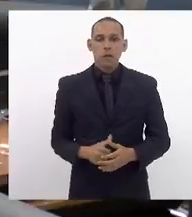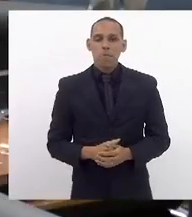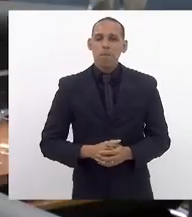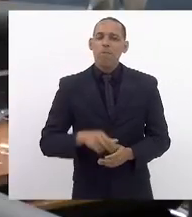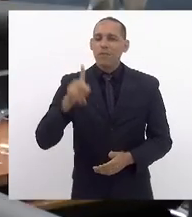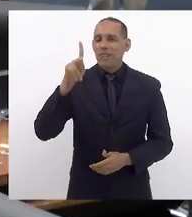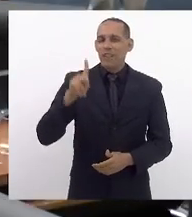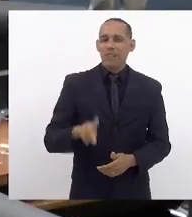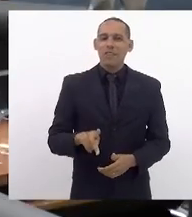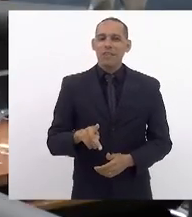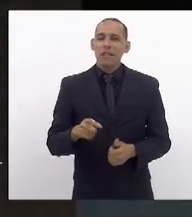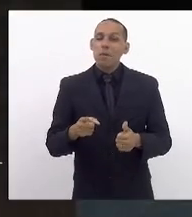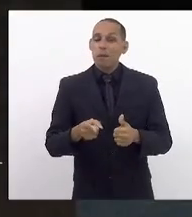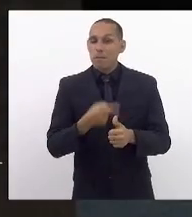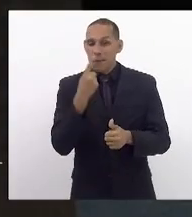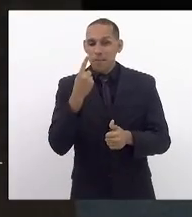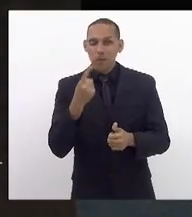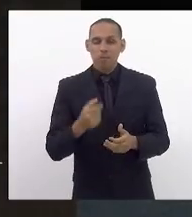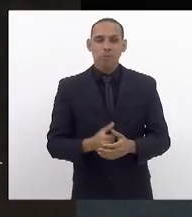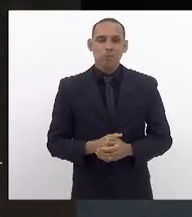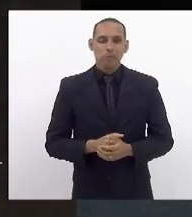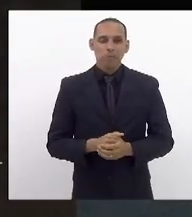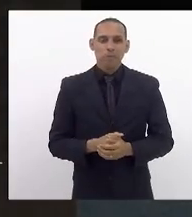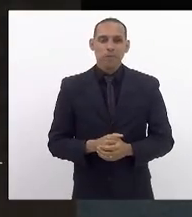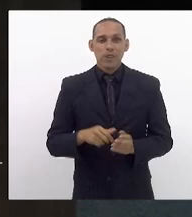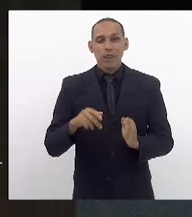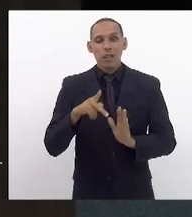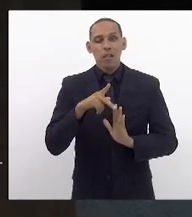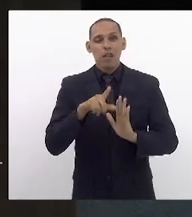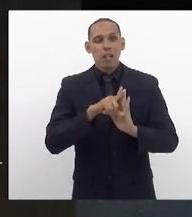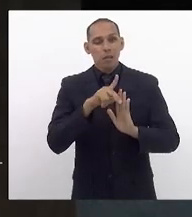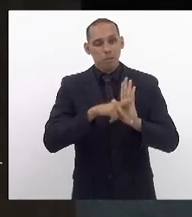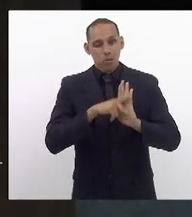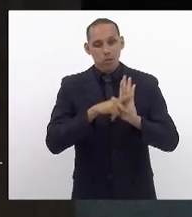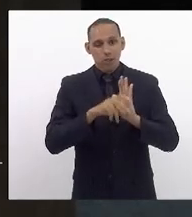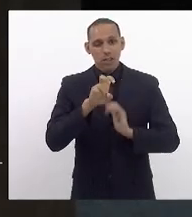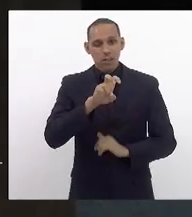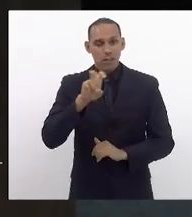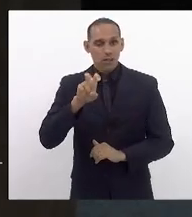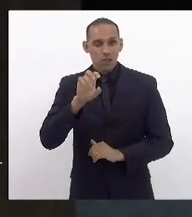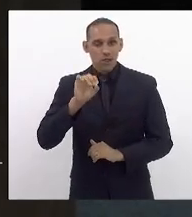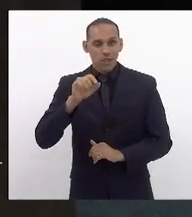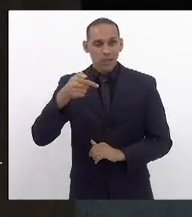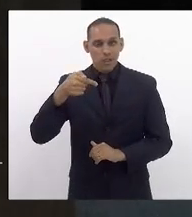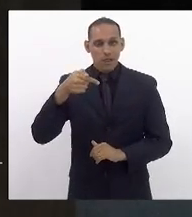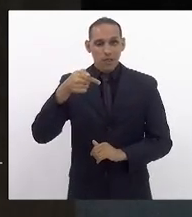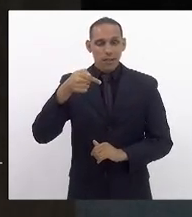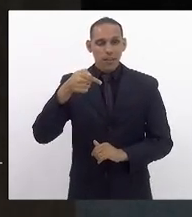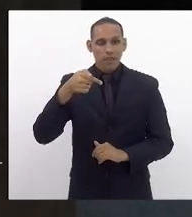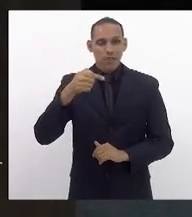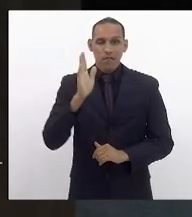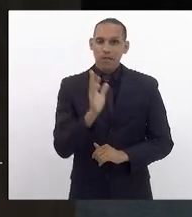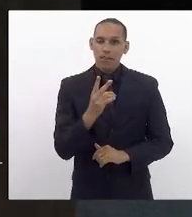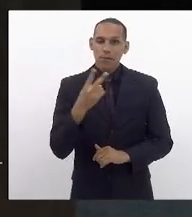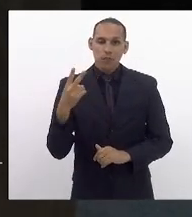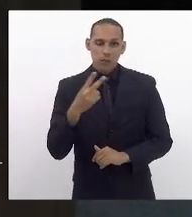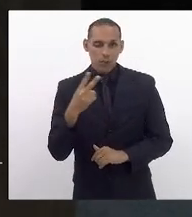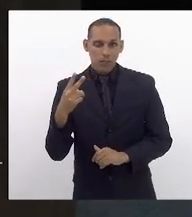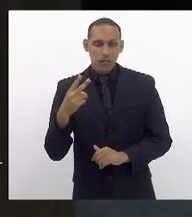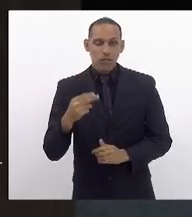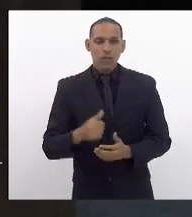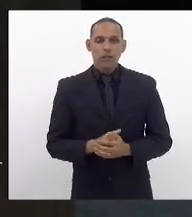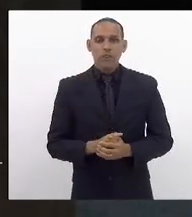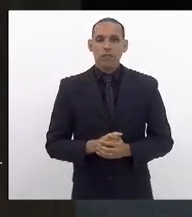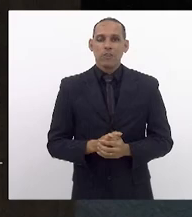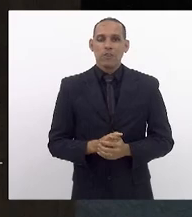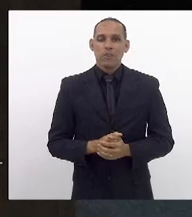Senhora presidente, inicialmente, no projeto de lei 5507, de 22,